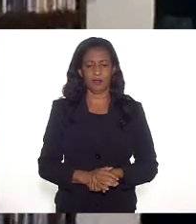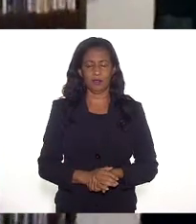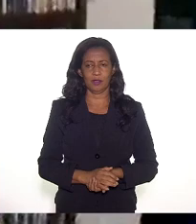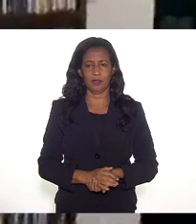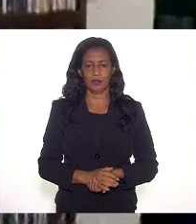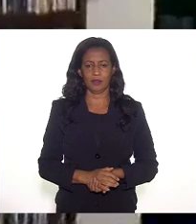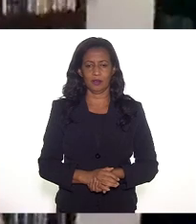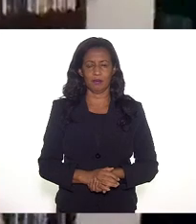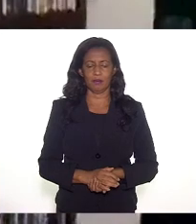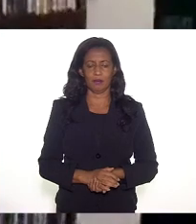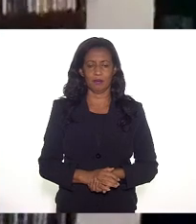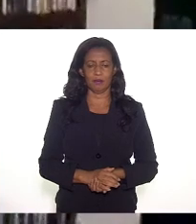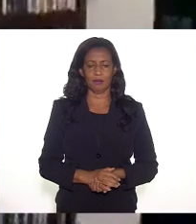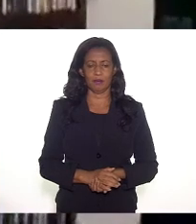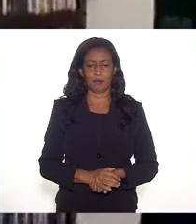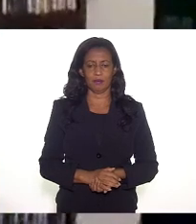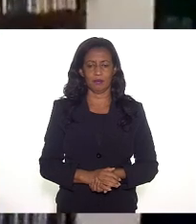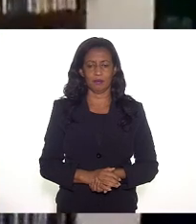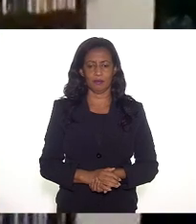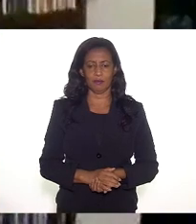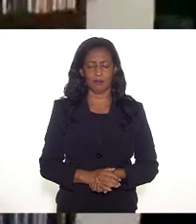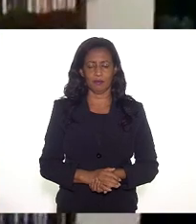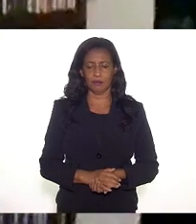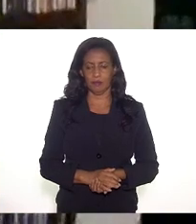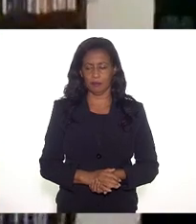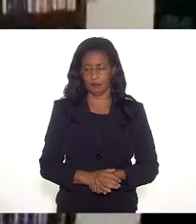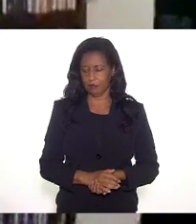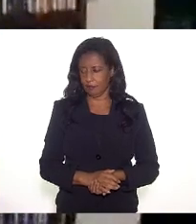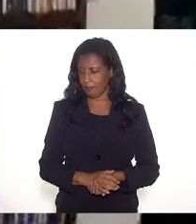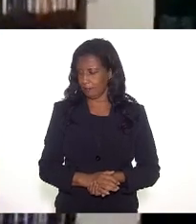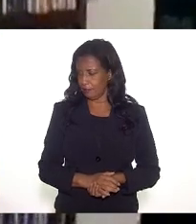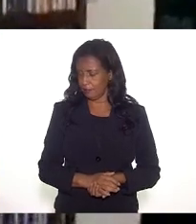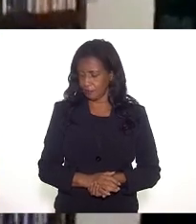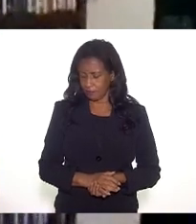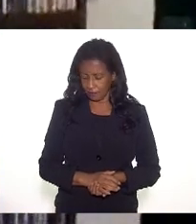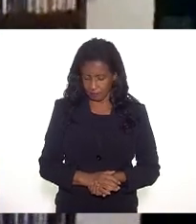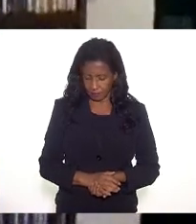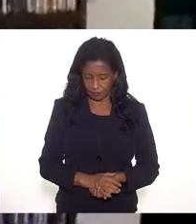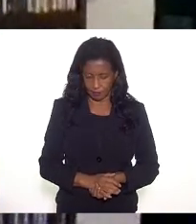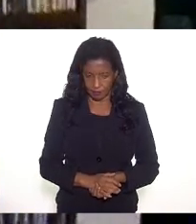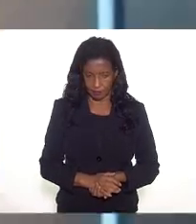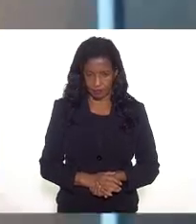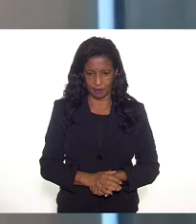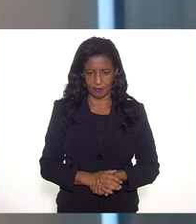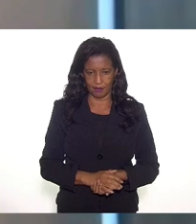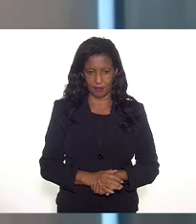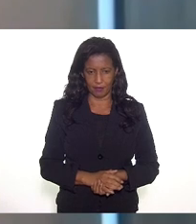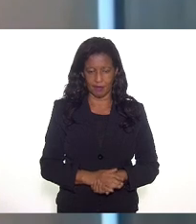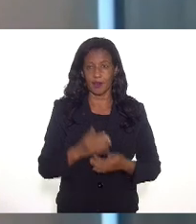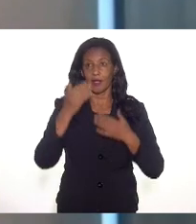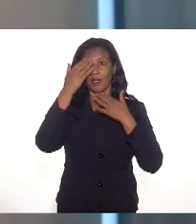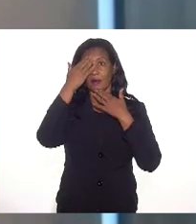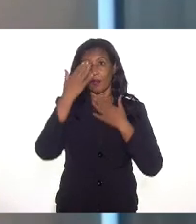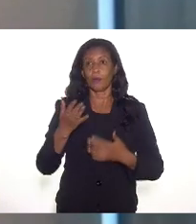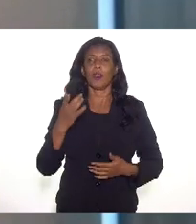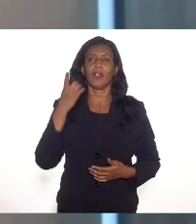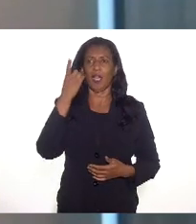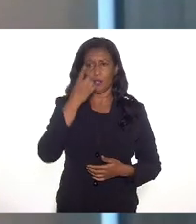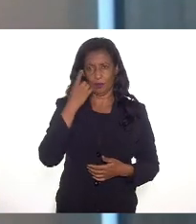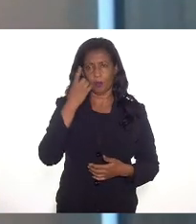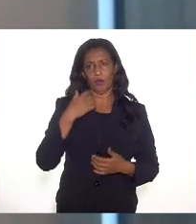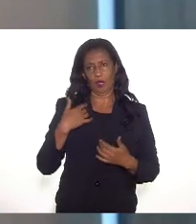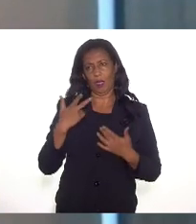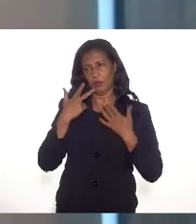queridos bom obrigado deputado com certeza chegará até